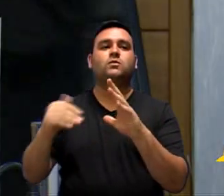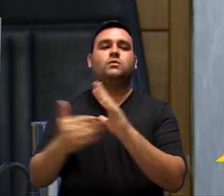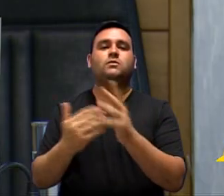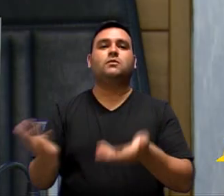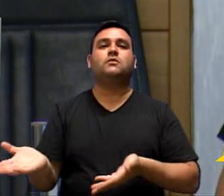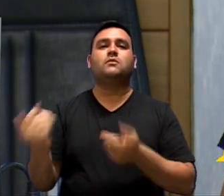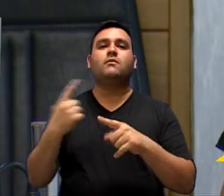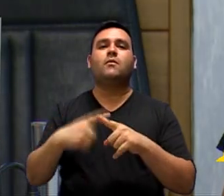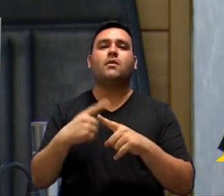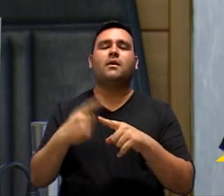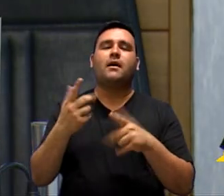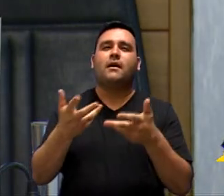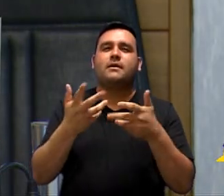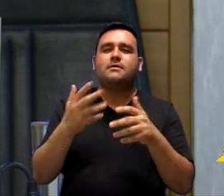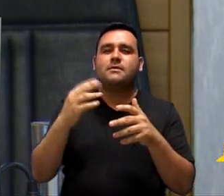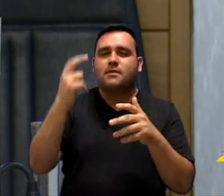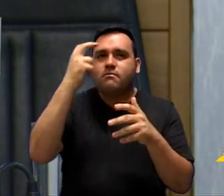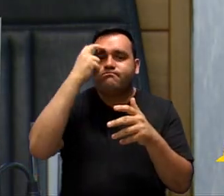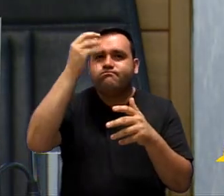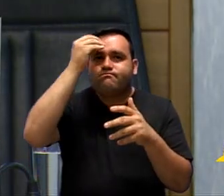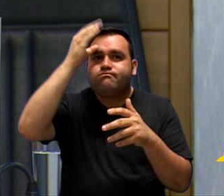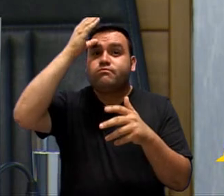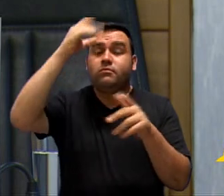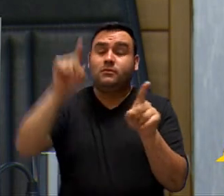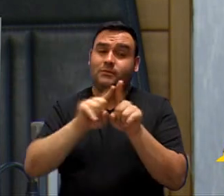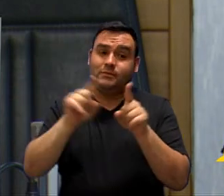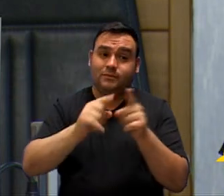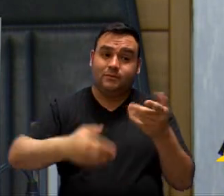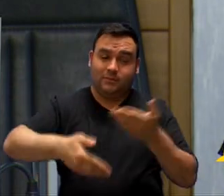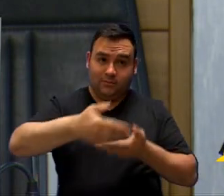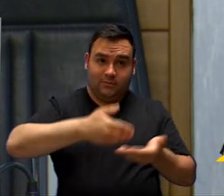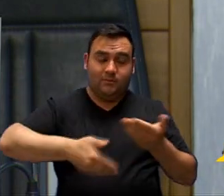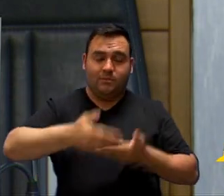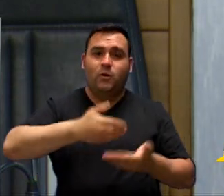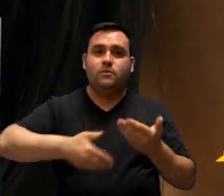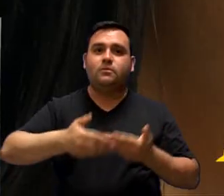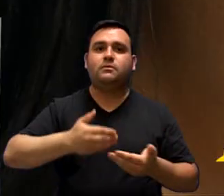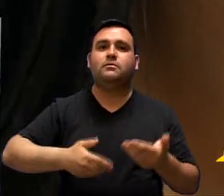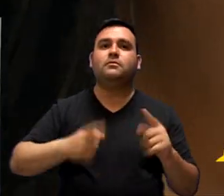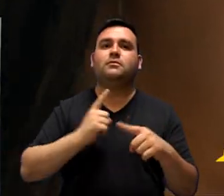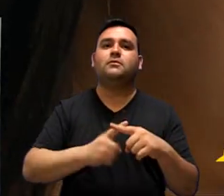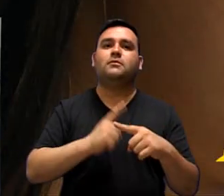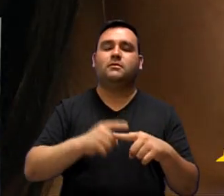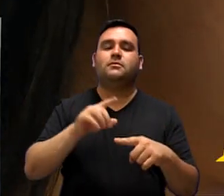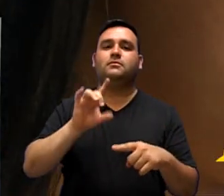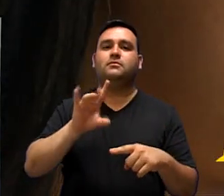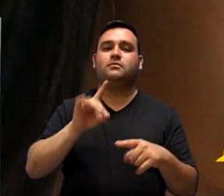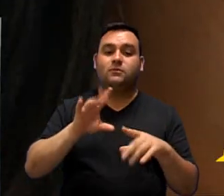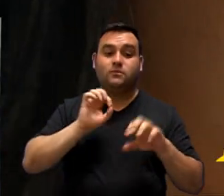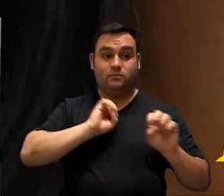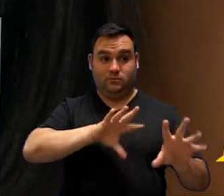para que busquem mais conhecimentos e procurem estar mais envolvidos na política, porque